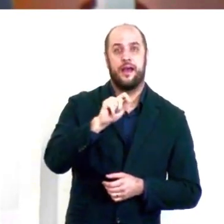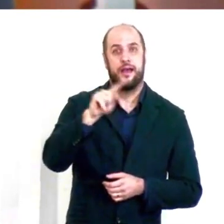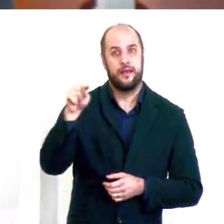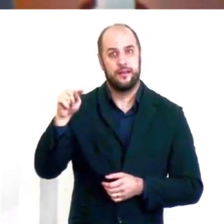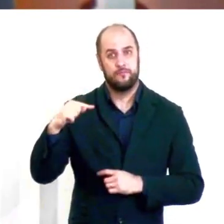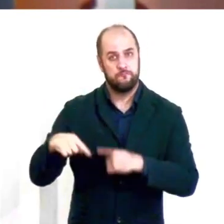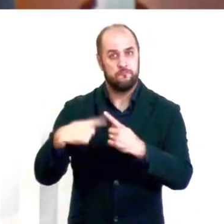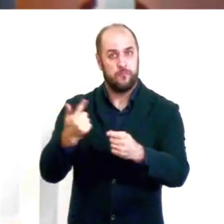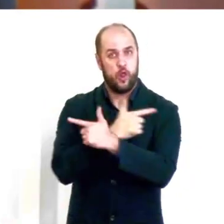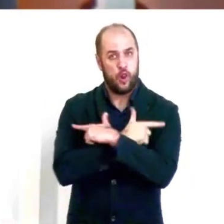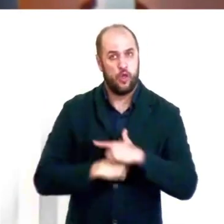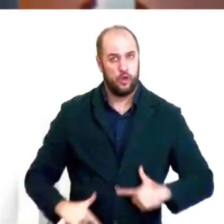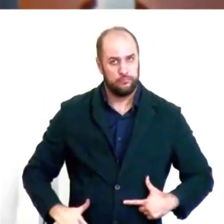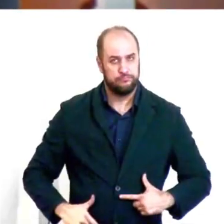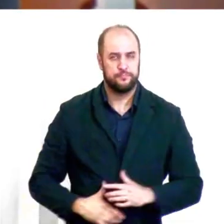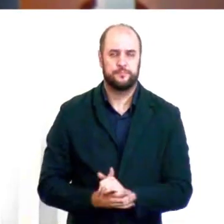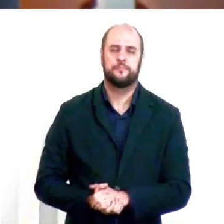Ló.